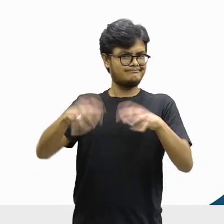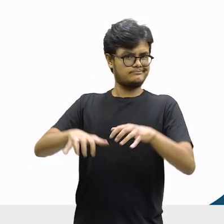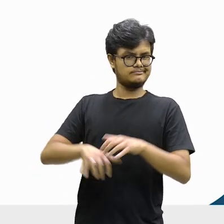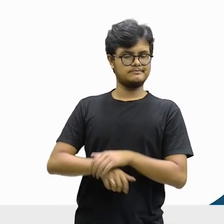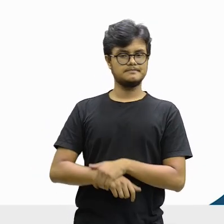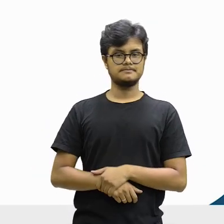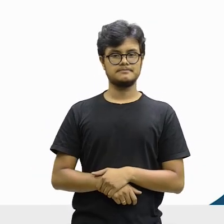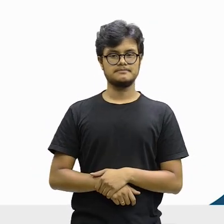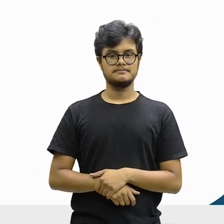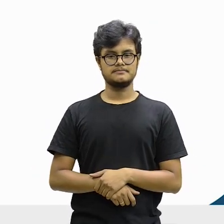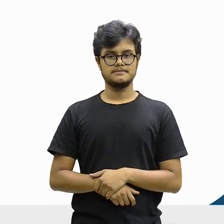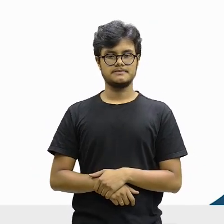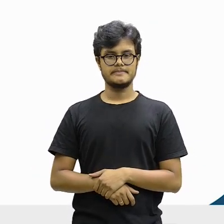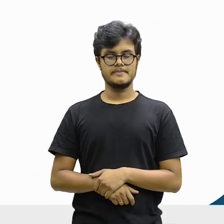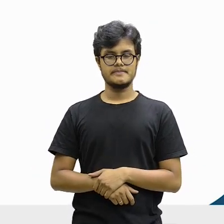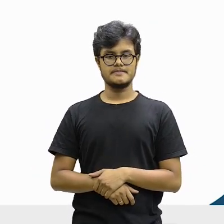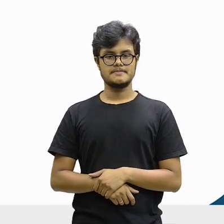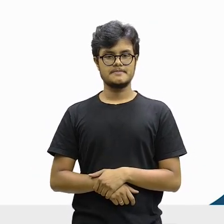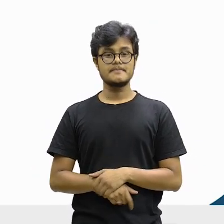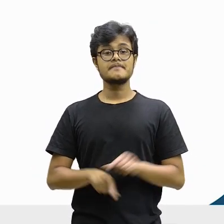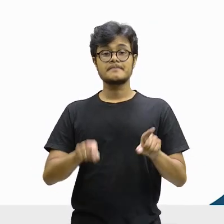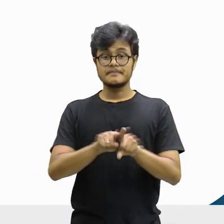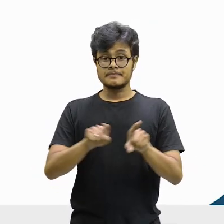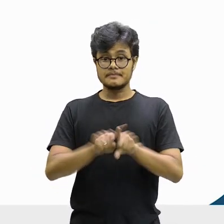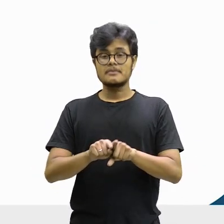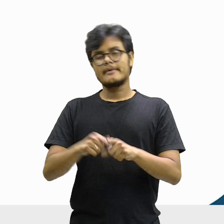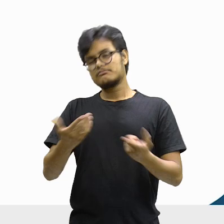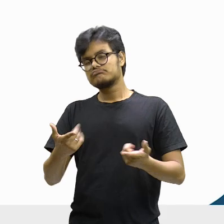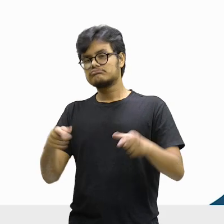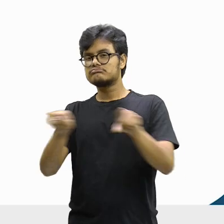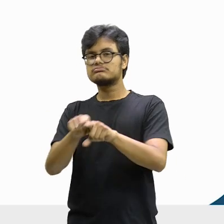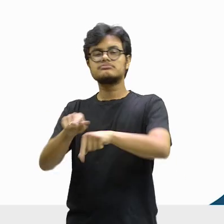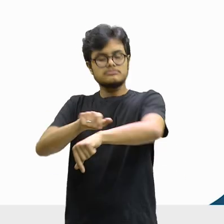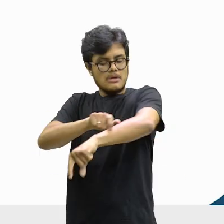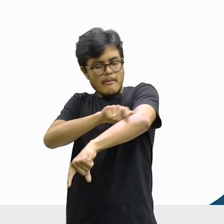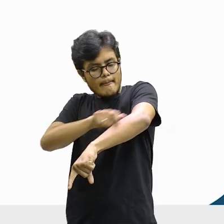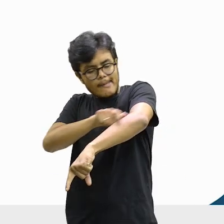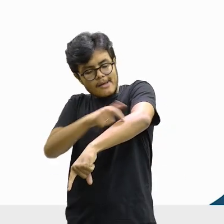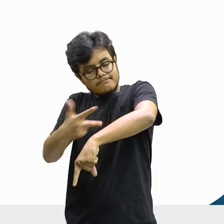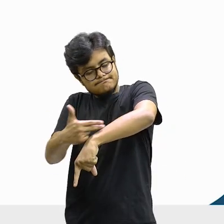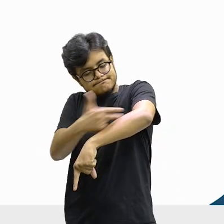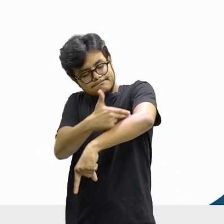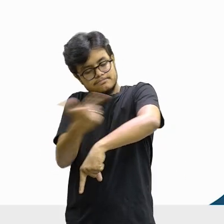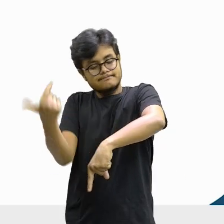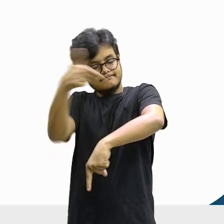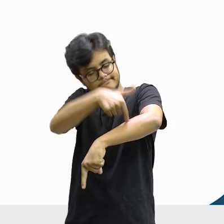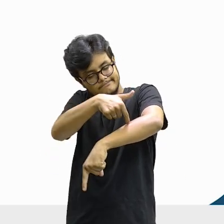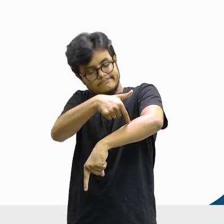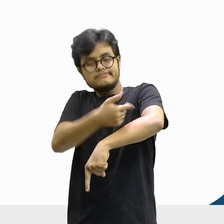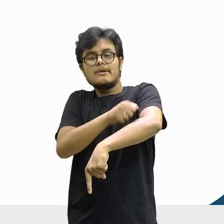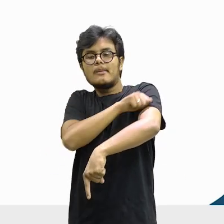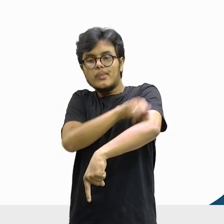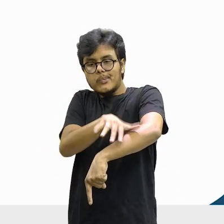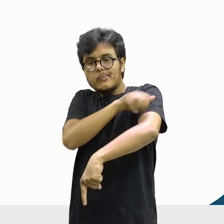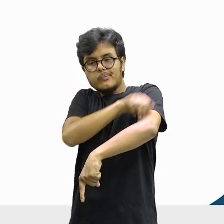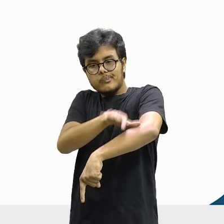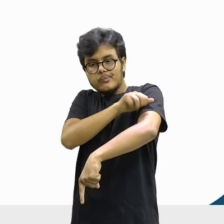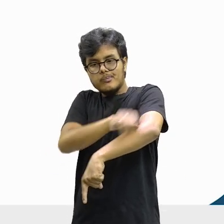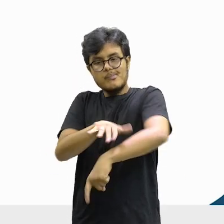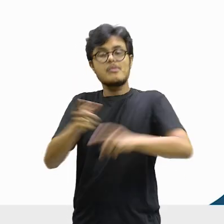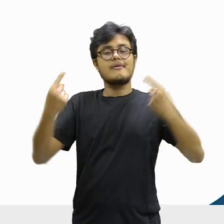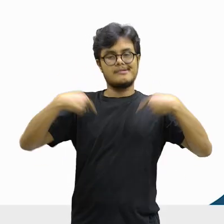ou anidação. Implantação sobre a pele de dispositivo plástico com